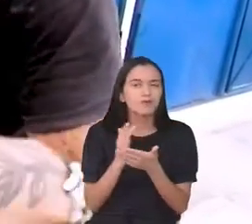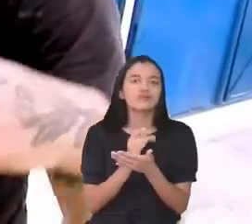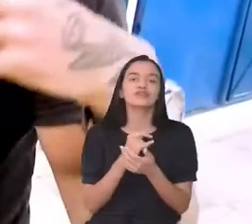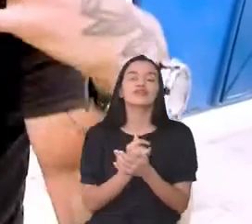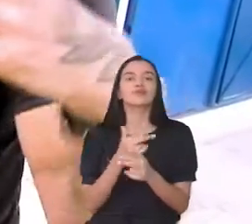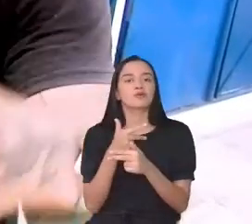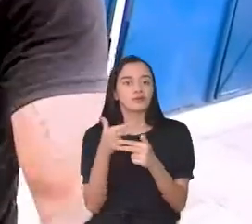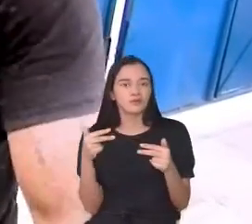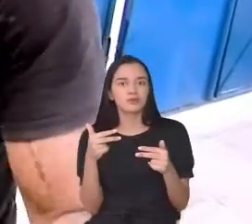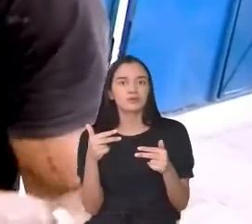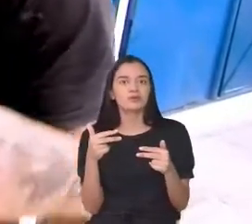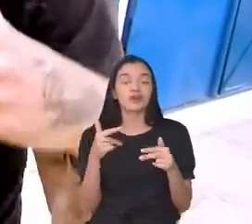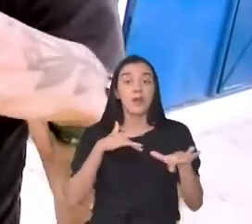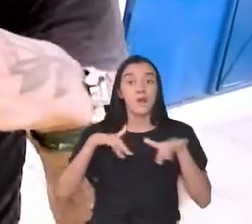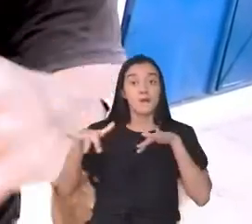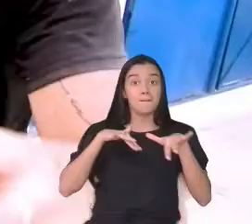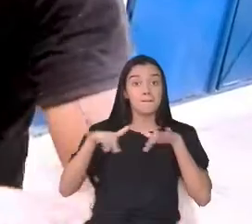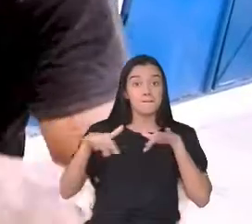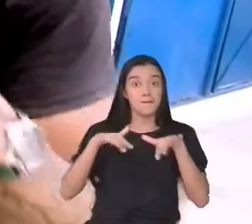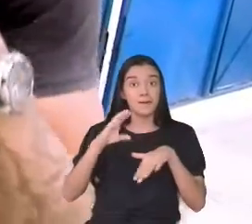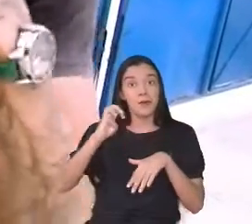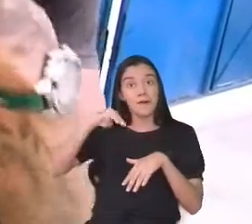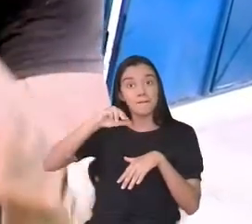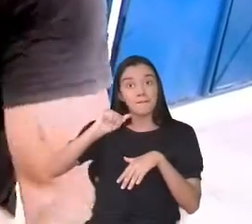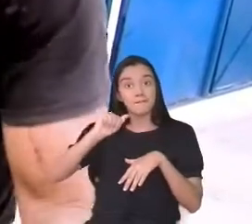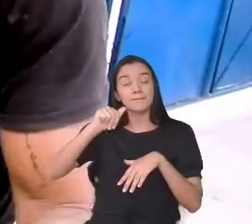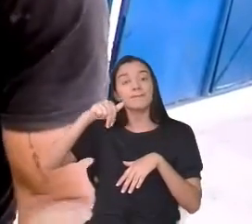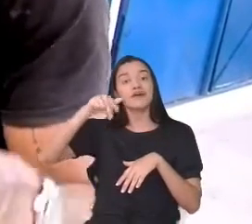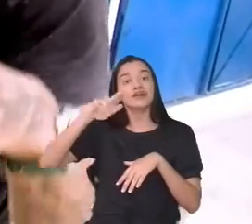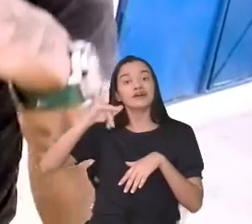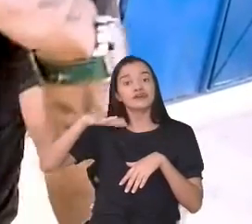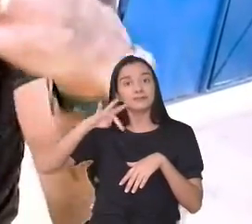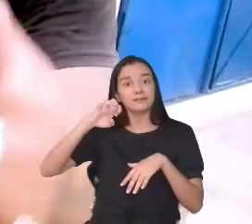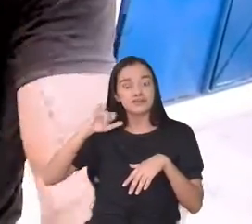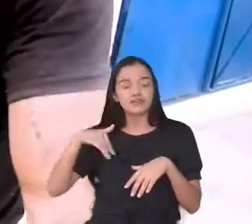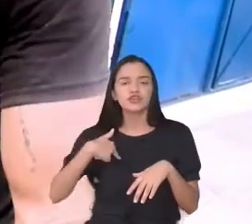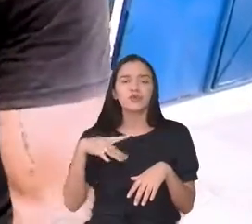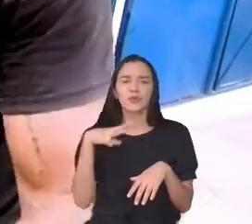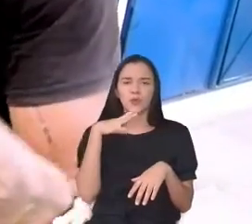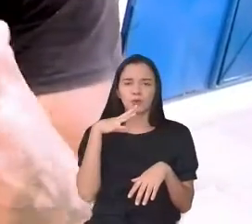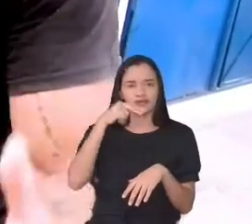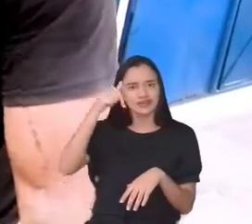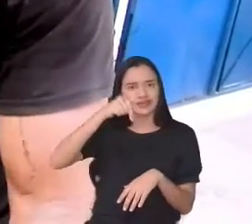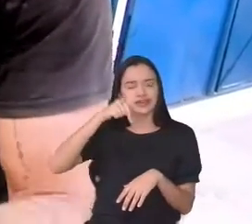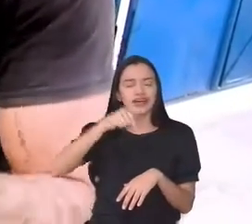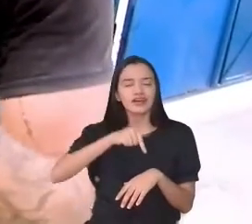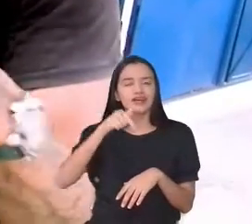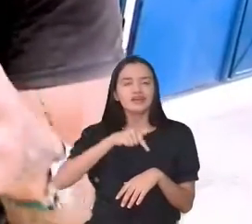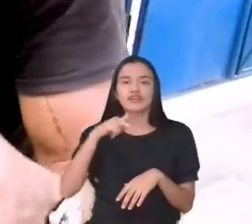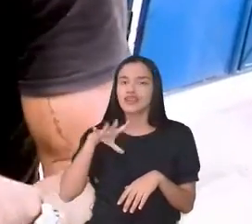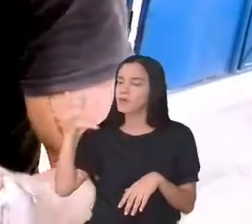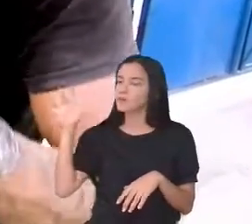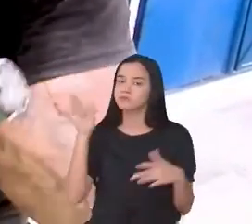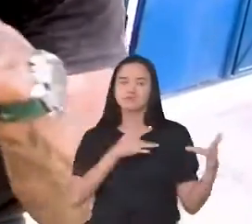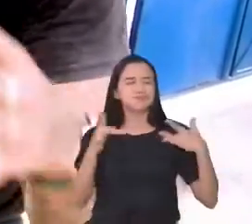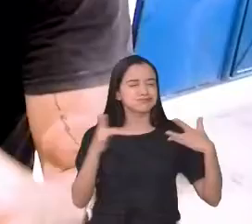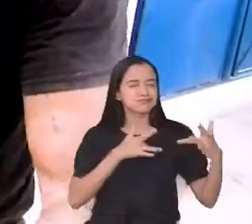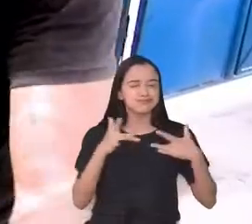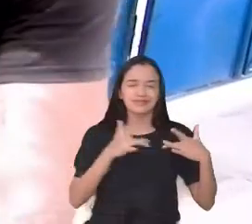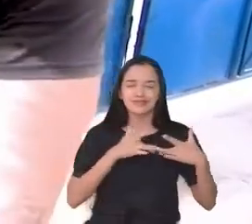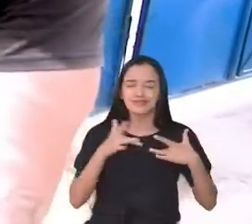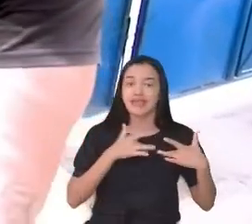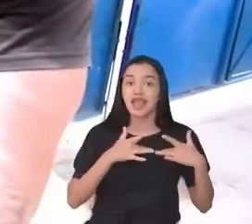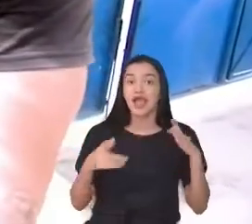porque acompanhei o movimento Mangue Beat, e aí depois quando eu cheguei pude conhecer aqui, quando eu conheci, me apaixonei por algumas coisas que são